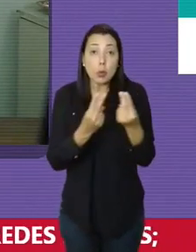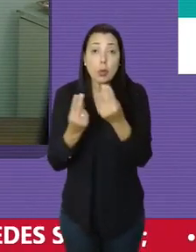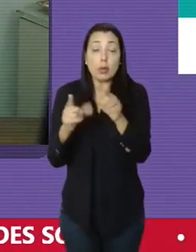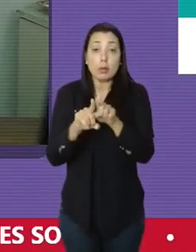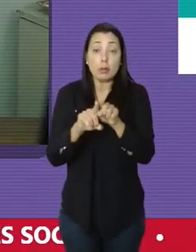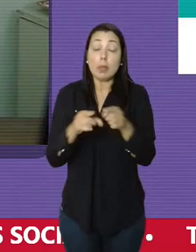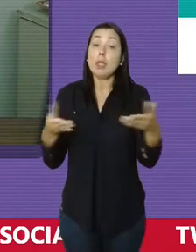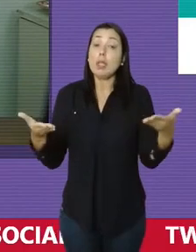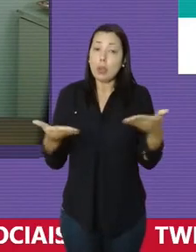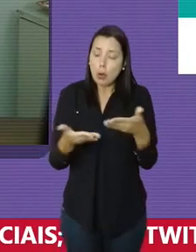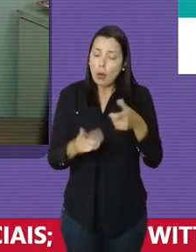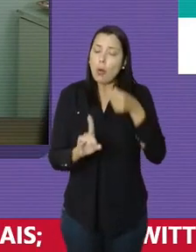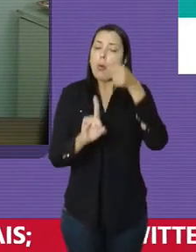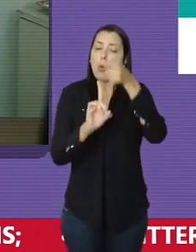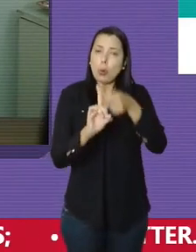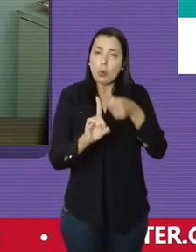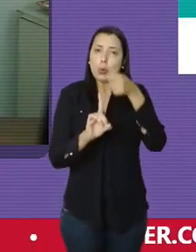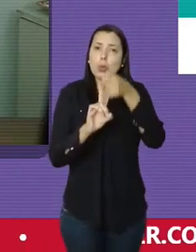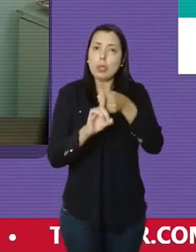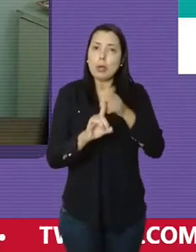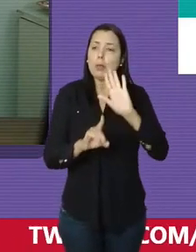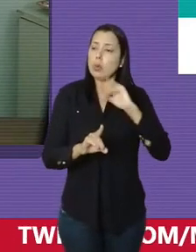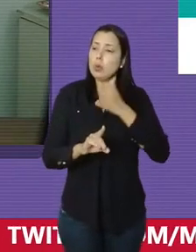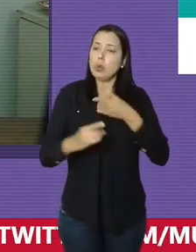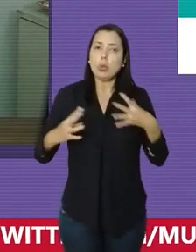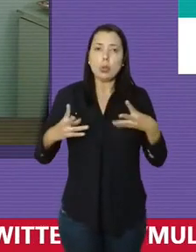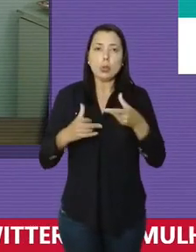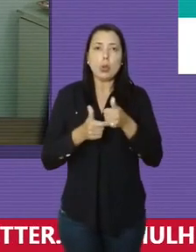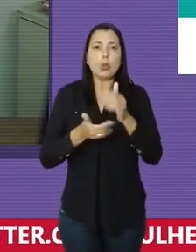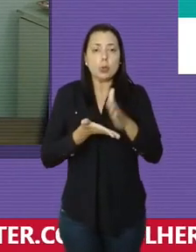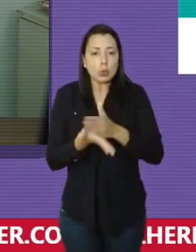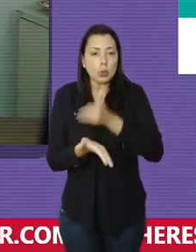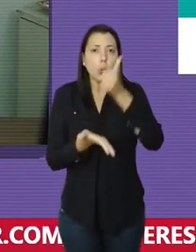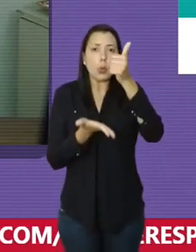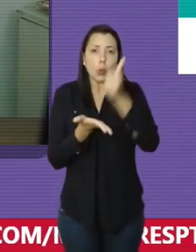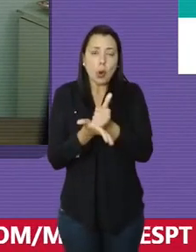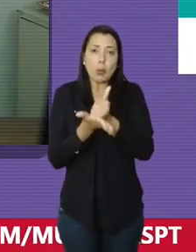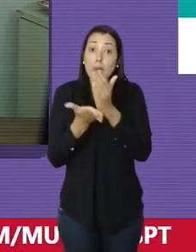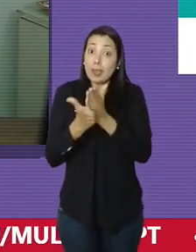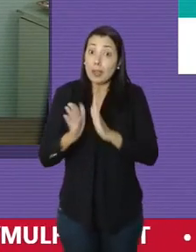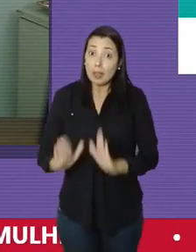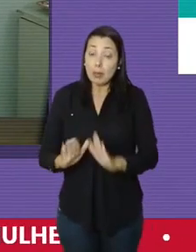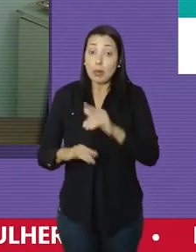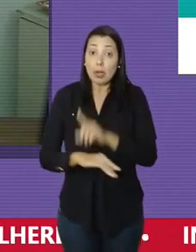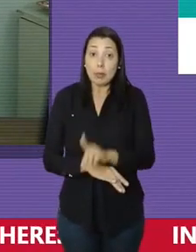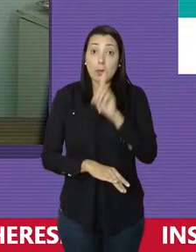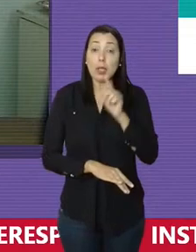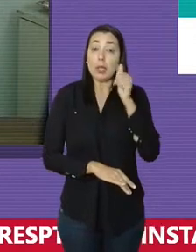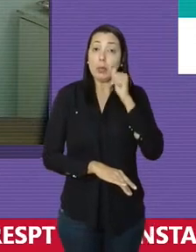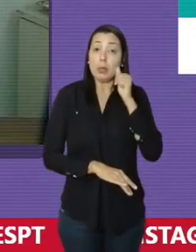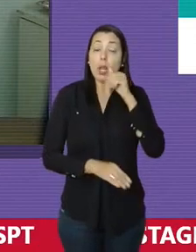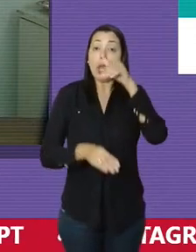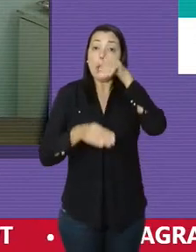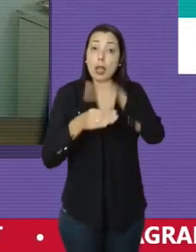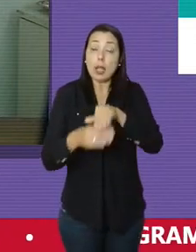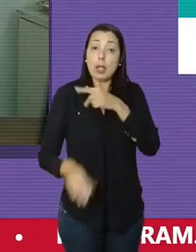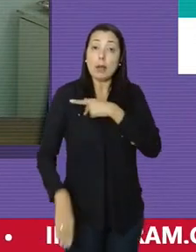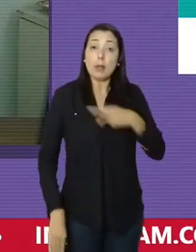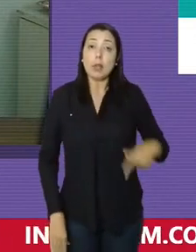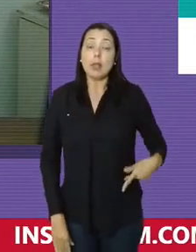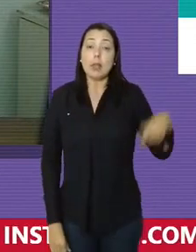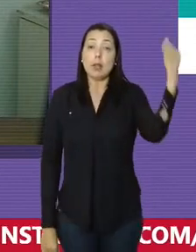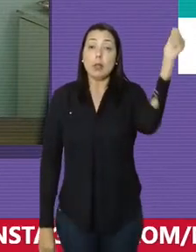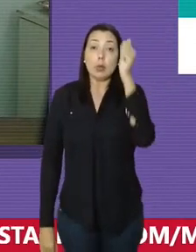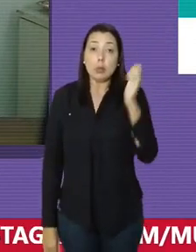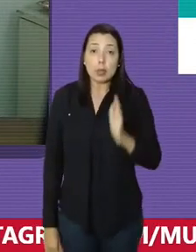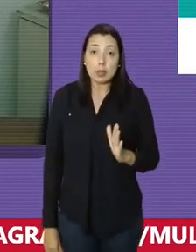Recentemente, lutamos todas nós contra o golpe que me derrubou, a primeira mulher a ser eleita presidenta do